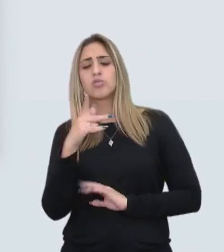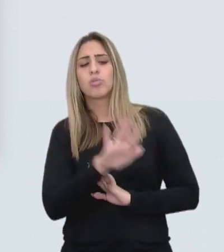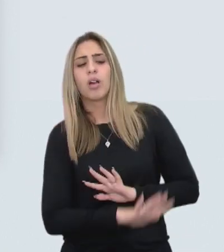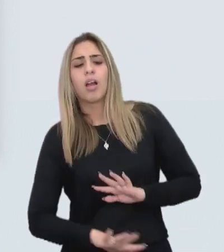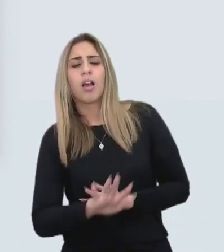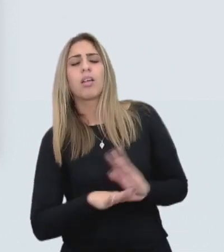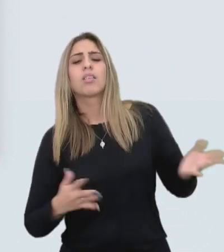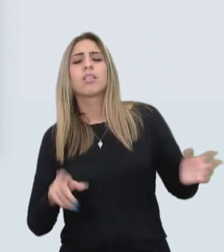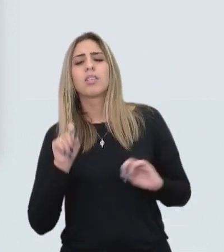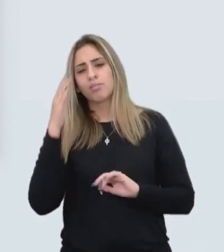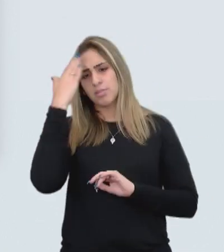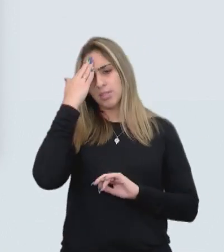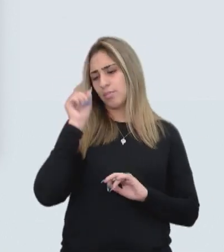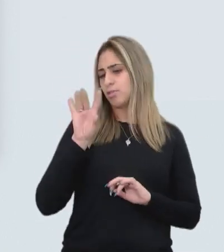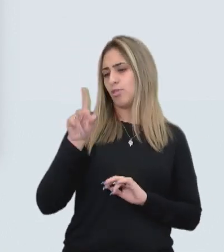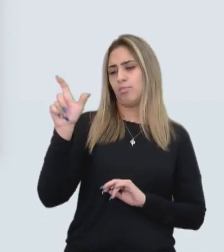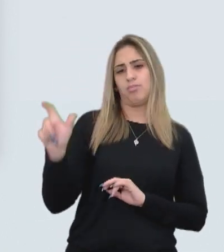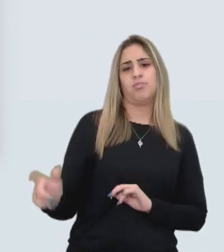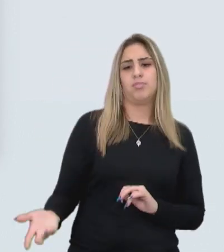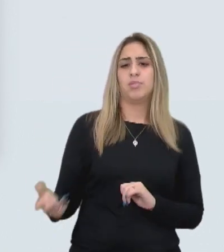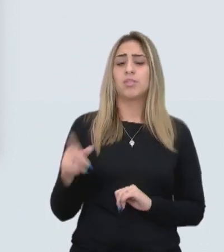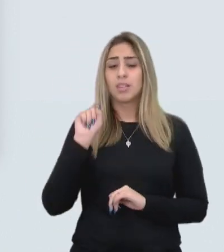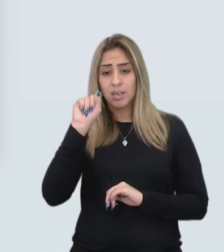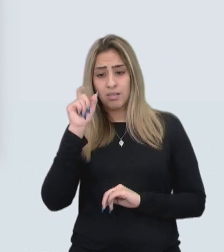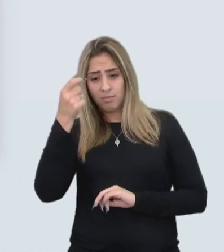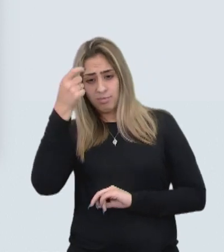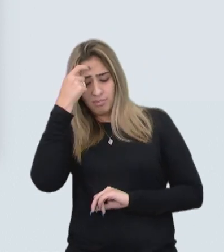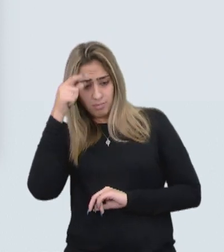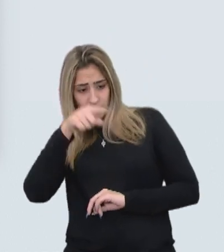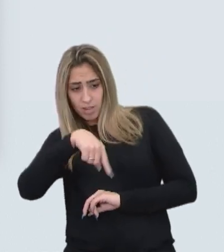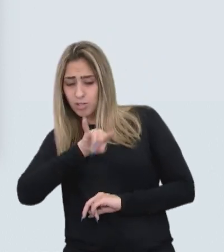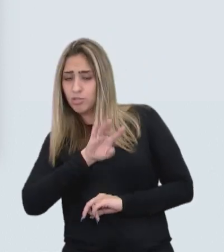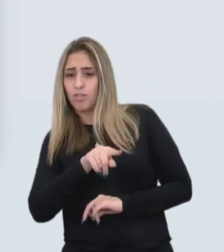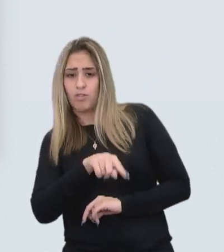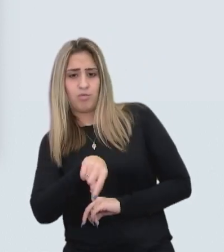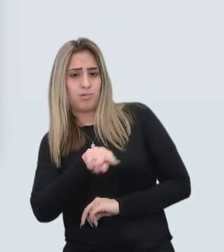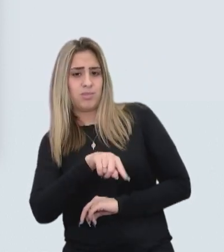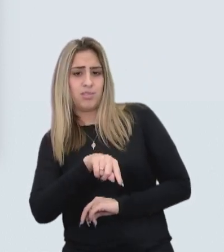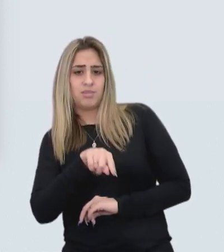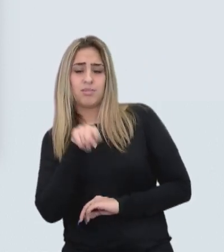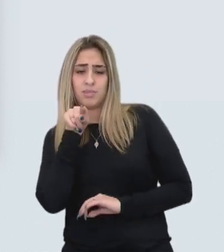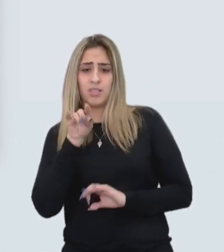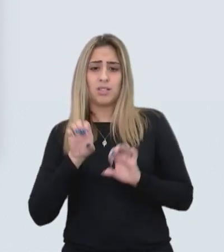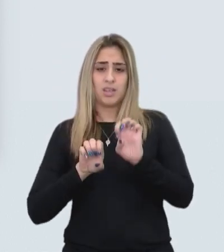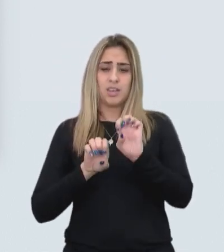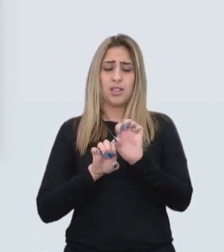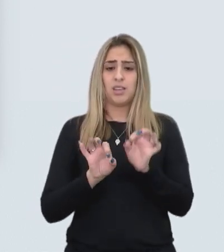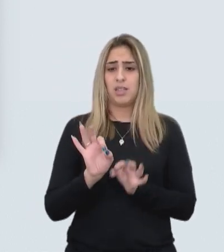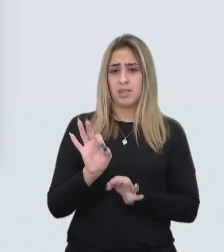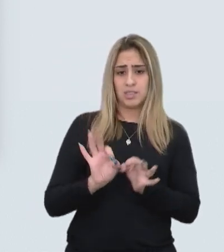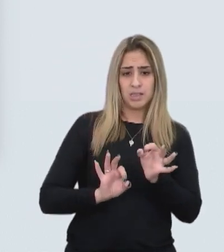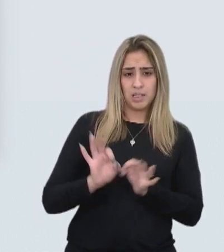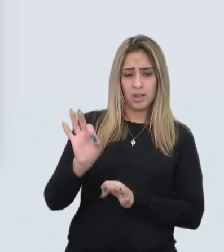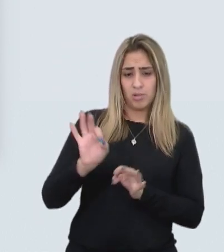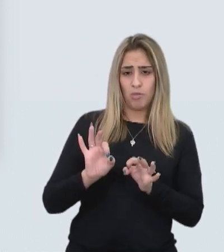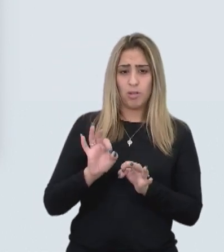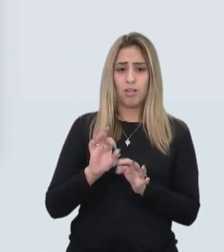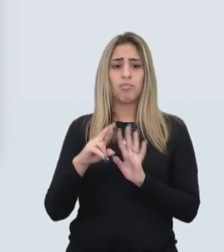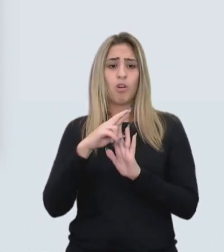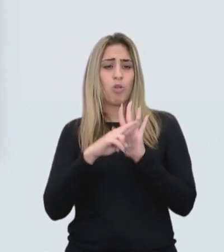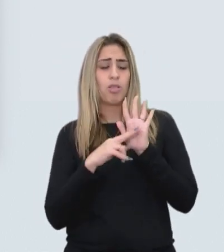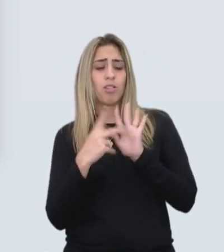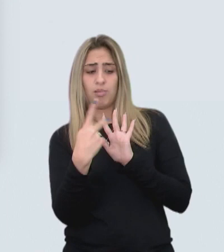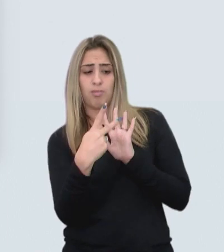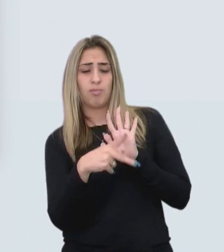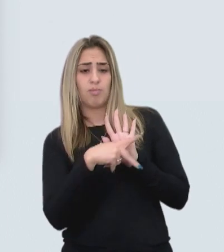área, quem sabe é você, prof. Aí quem manja é você. Então, a estrutura do roteiro em si